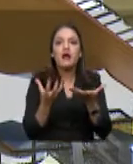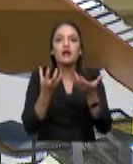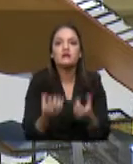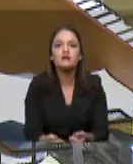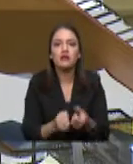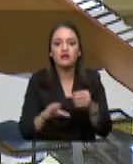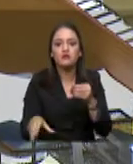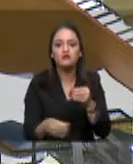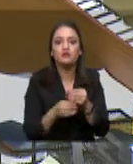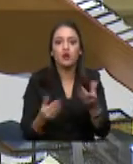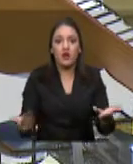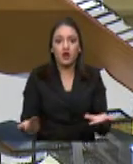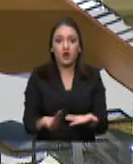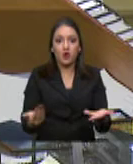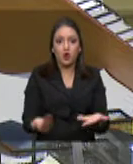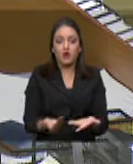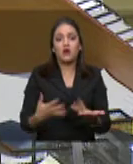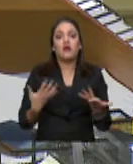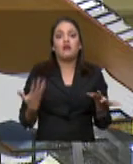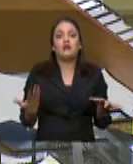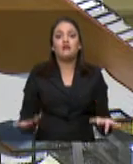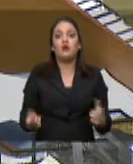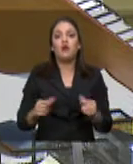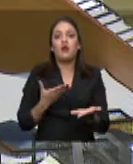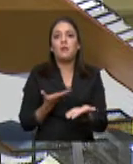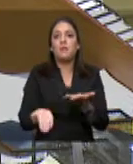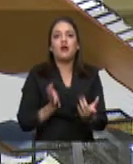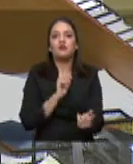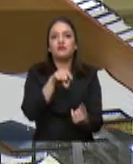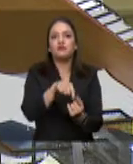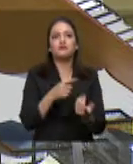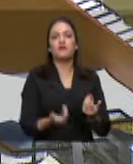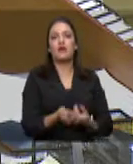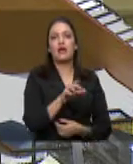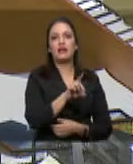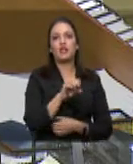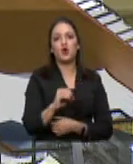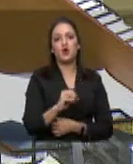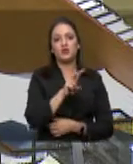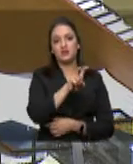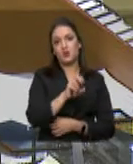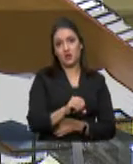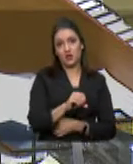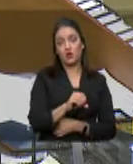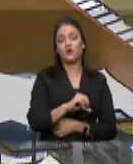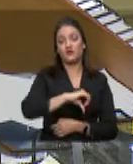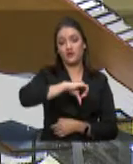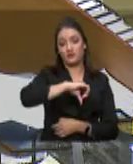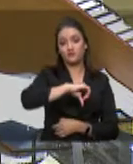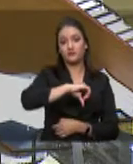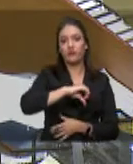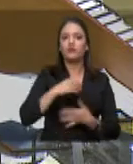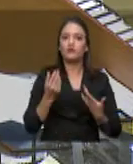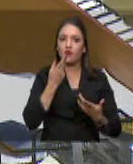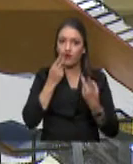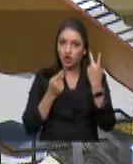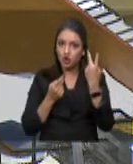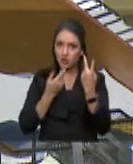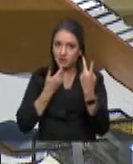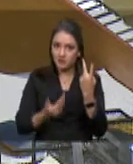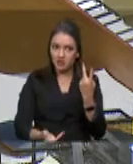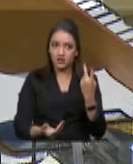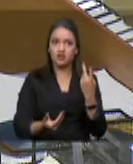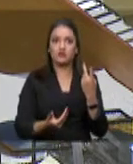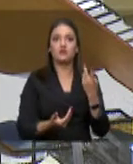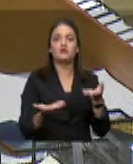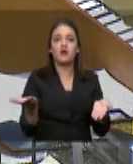implicaria a litispendência e, quiçá, faria perder-se o objeto da DO 59. Destaco aqui dois pedidos da DO